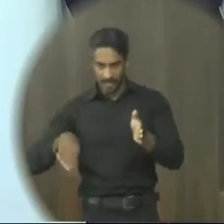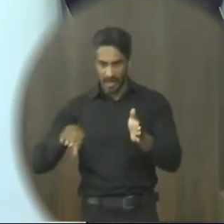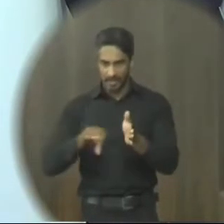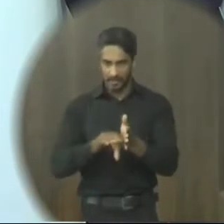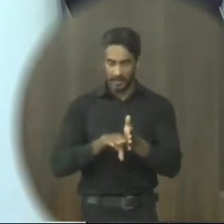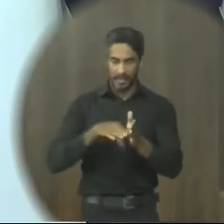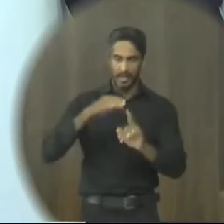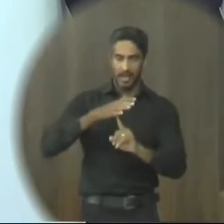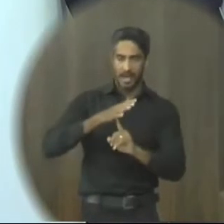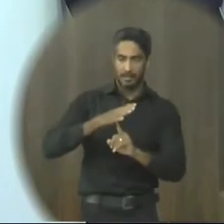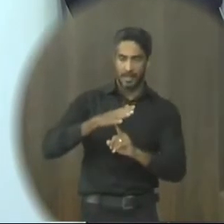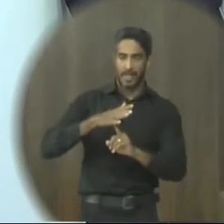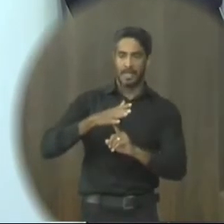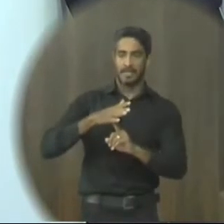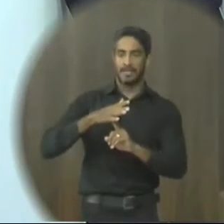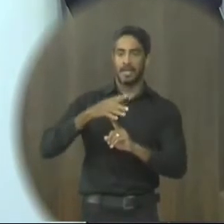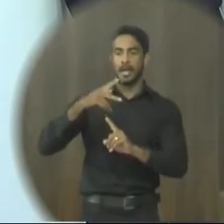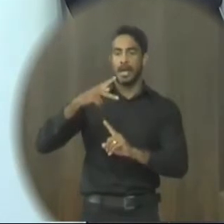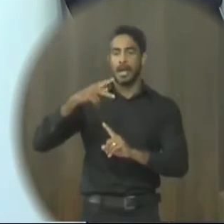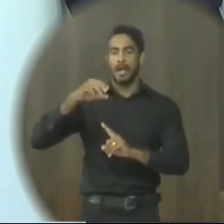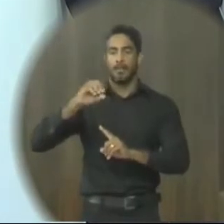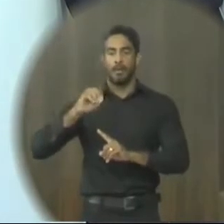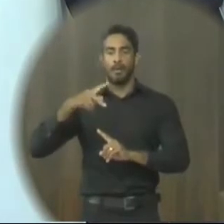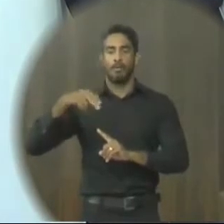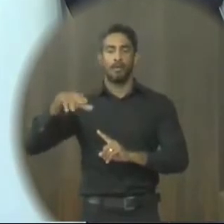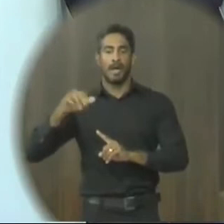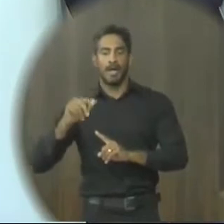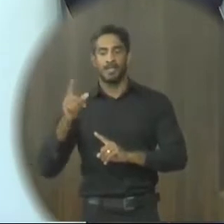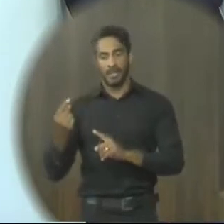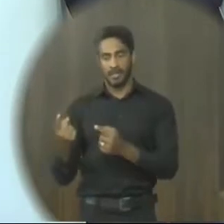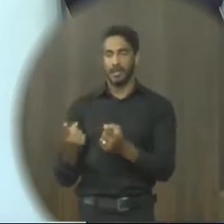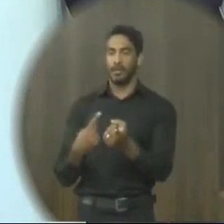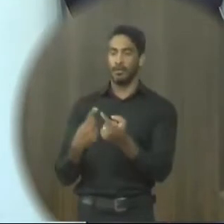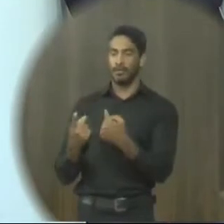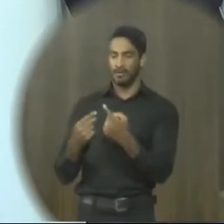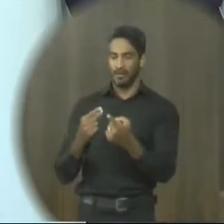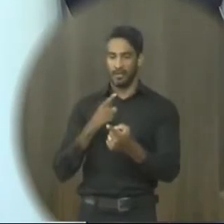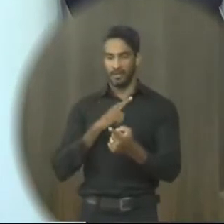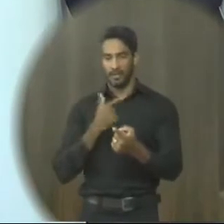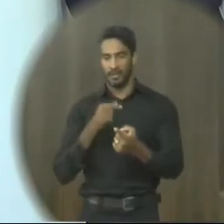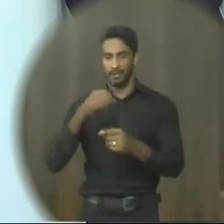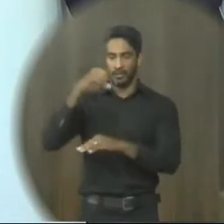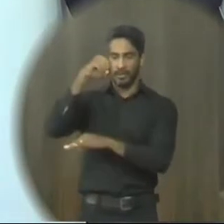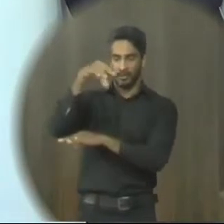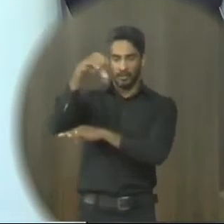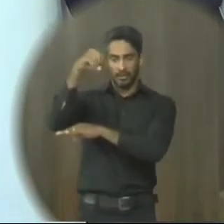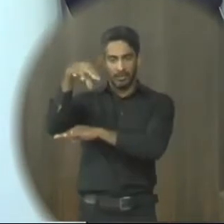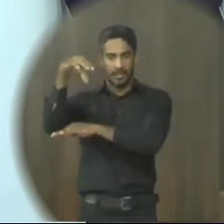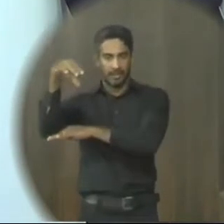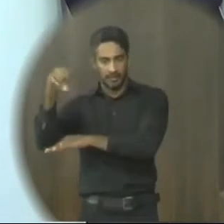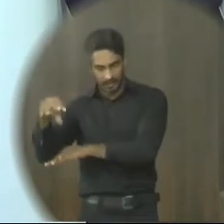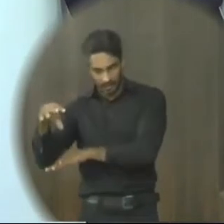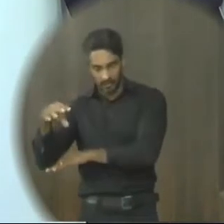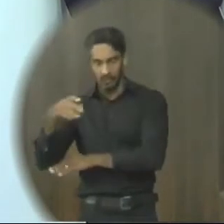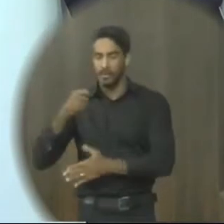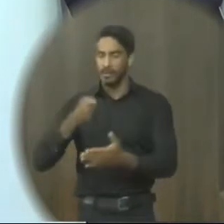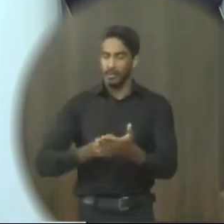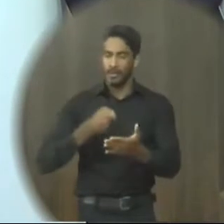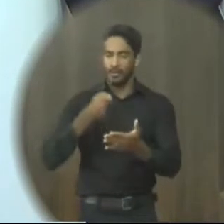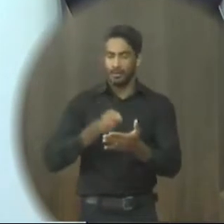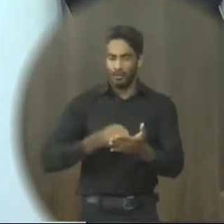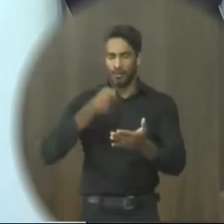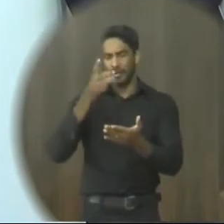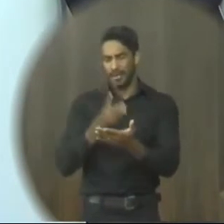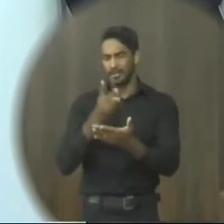até a Praça das Populares, do lado direito, é uma avenida que não tem iluminação pública nenhuma, né? E é uma cobrança que a gente vem o